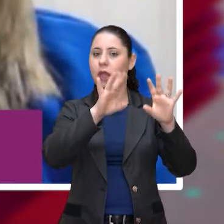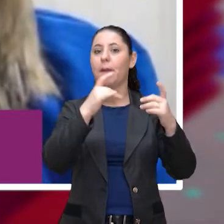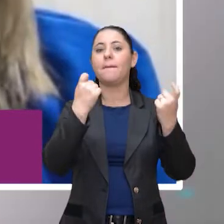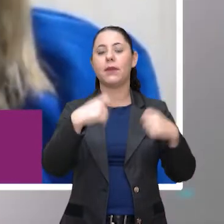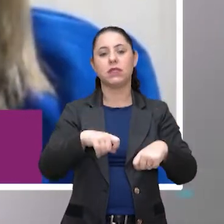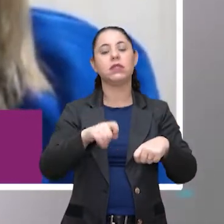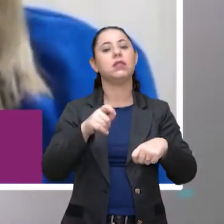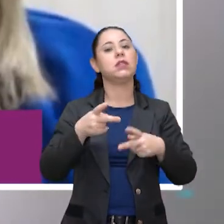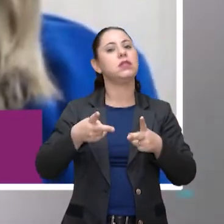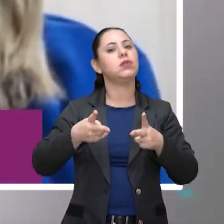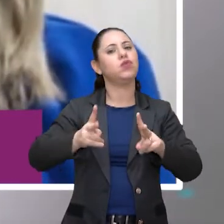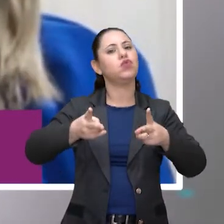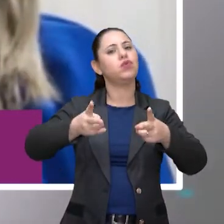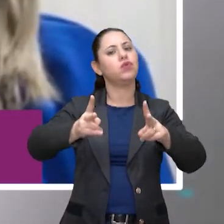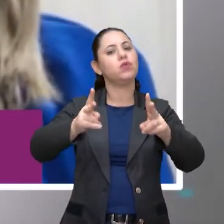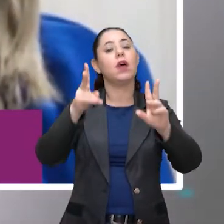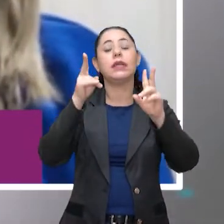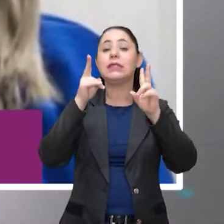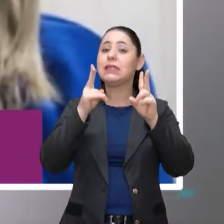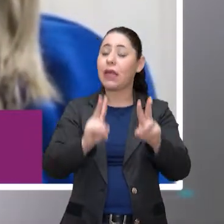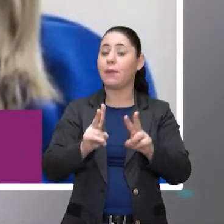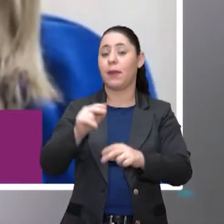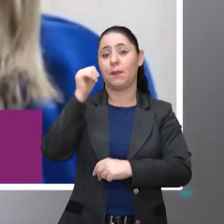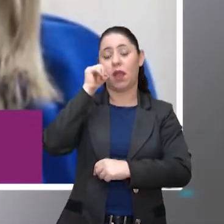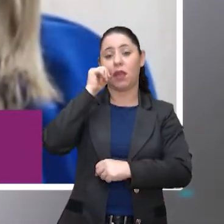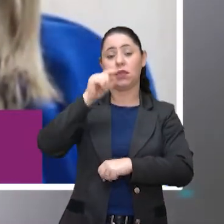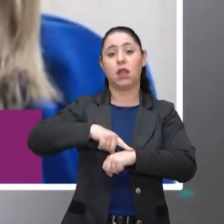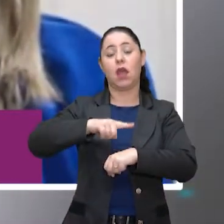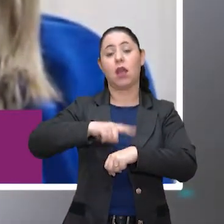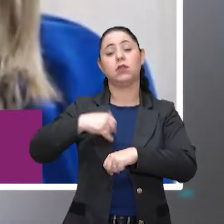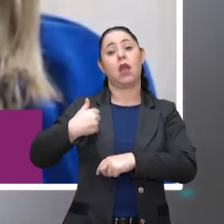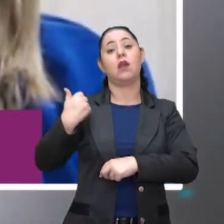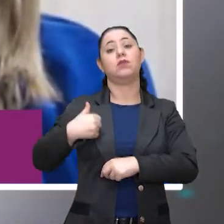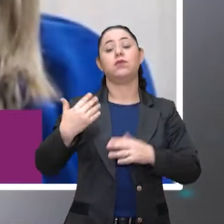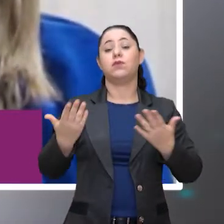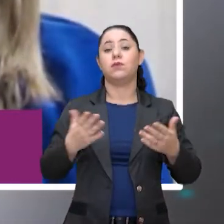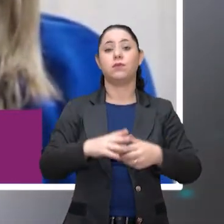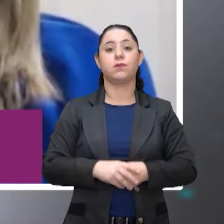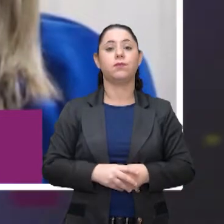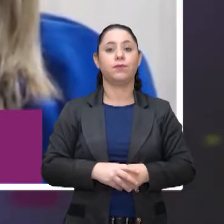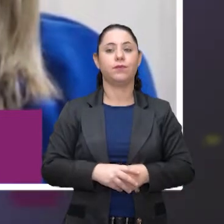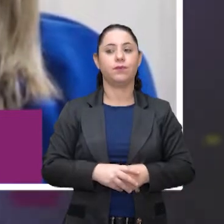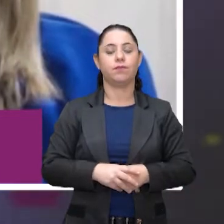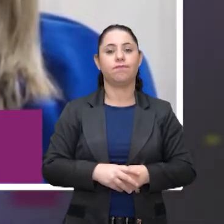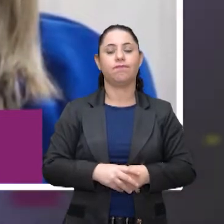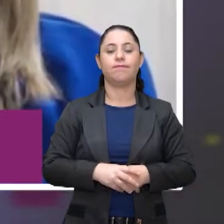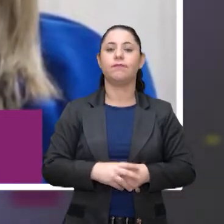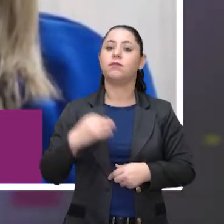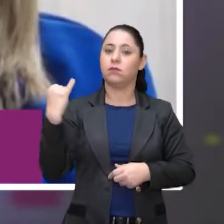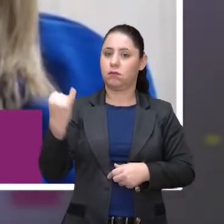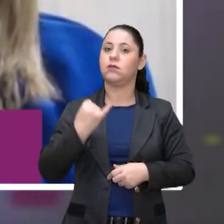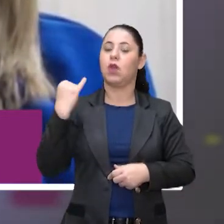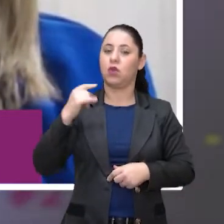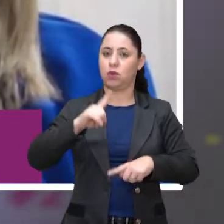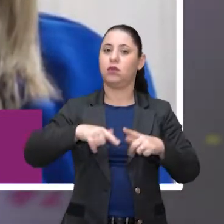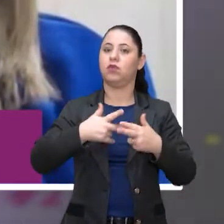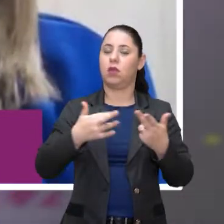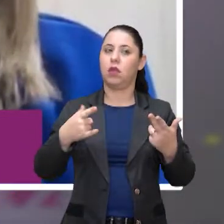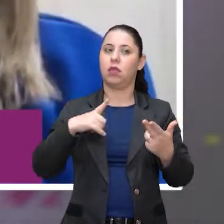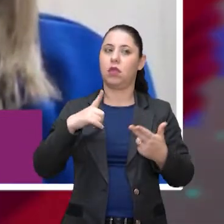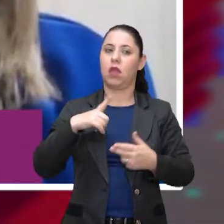partir de que idade? É uma coisa extremamente importante, que nem se falou, o termo rotina é uma coisa que a gente